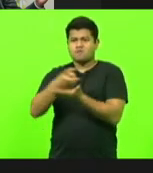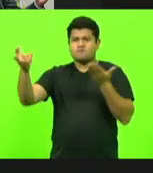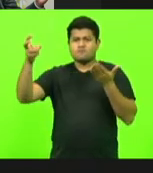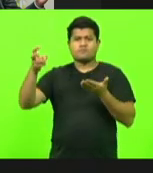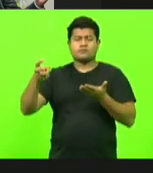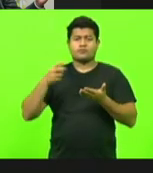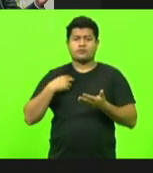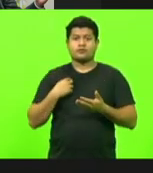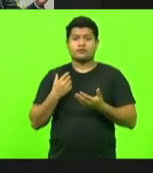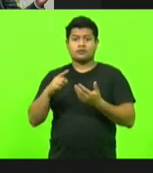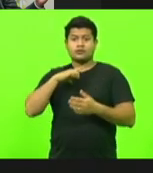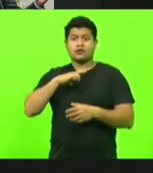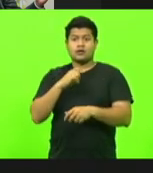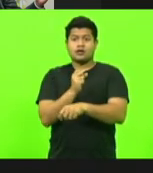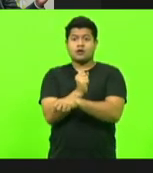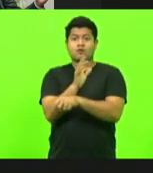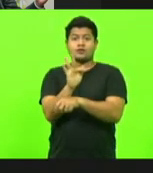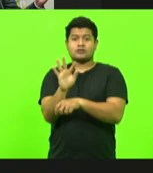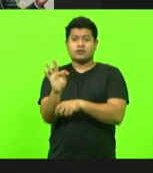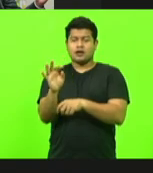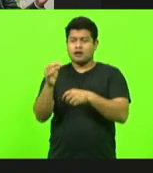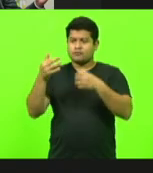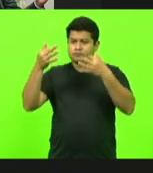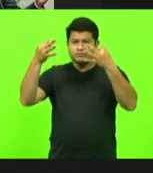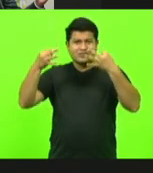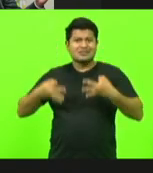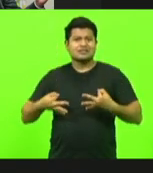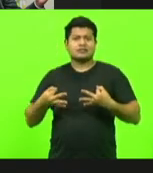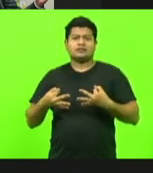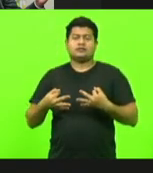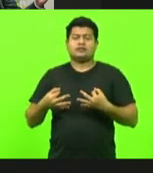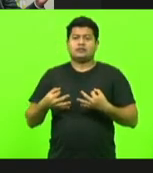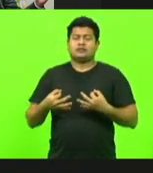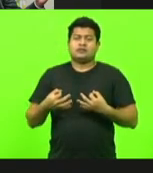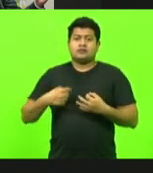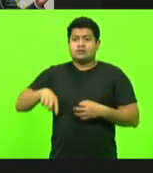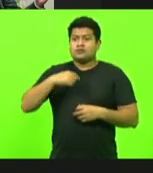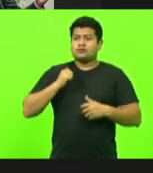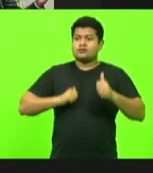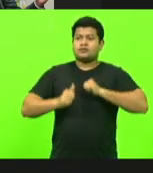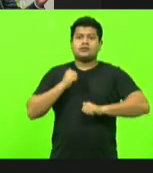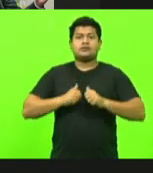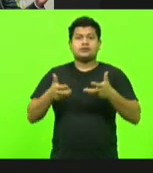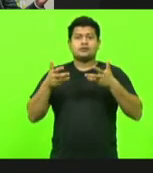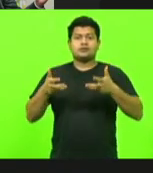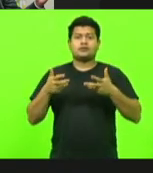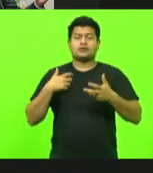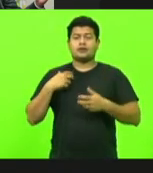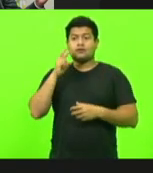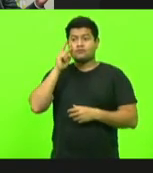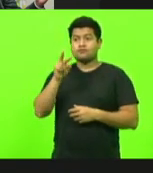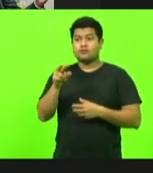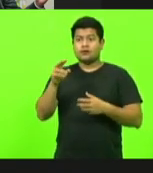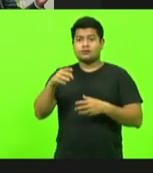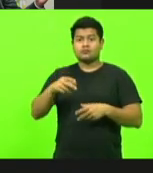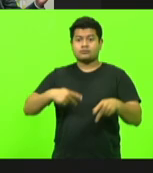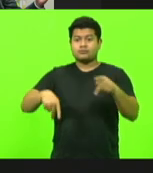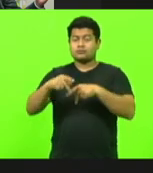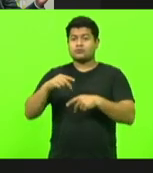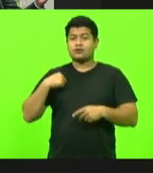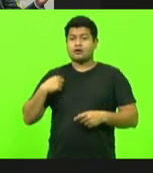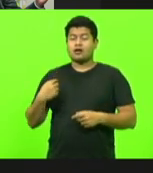Corte respeitável, nós ansiamos por isso, né, a gente olha o povo, a nível de Brasil, vim percorrendo o Estado, e o